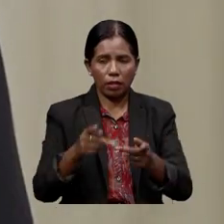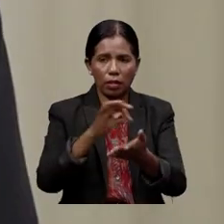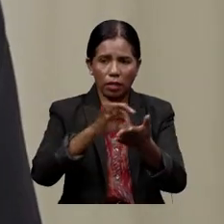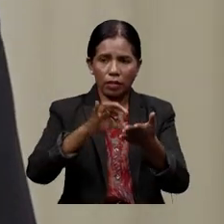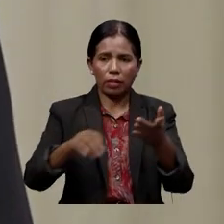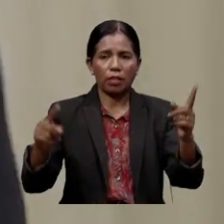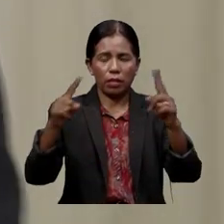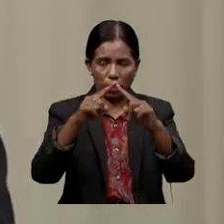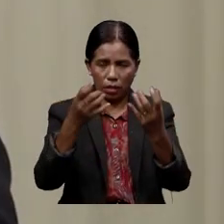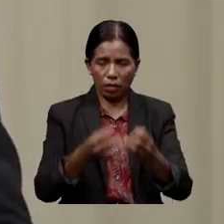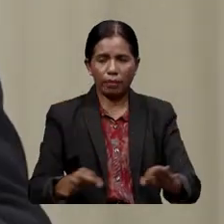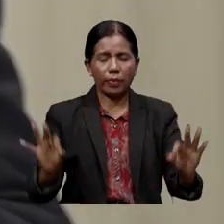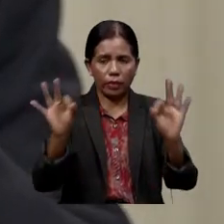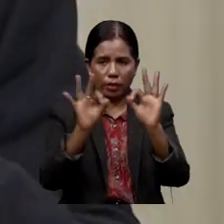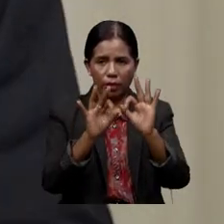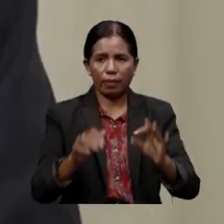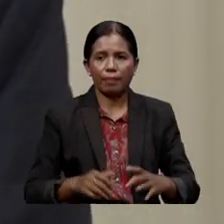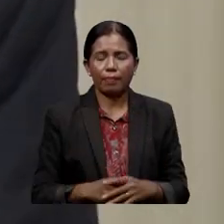deste importante